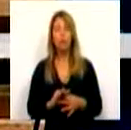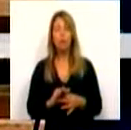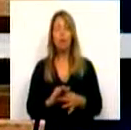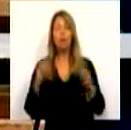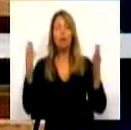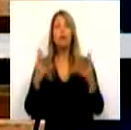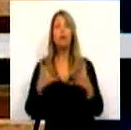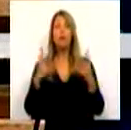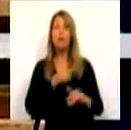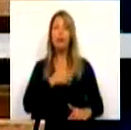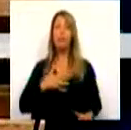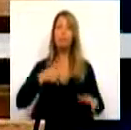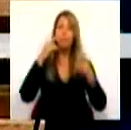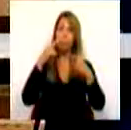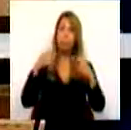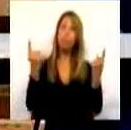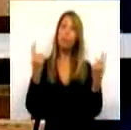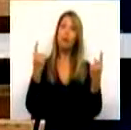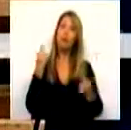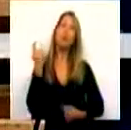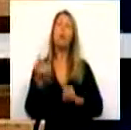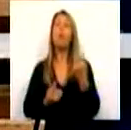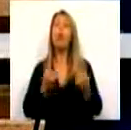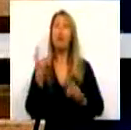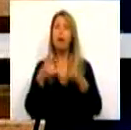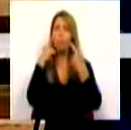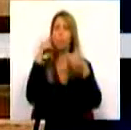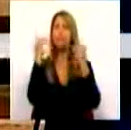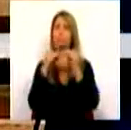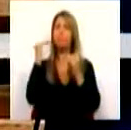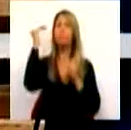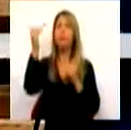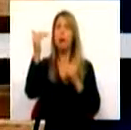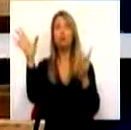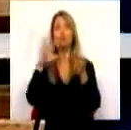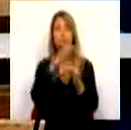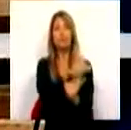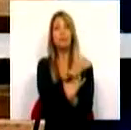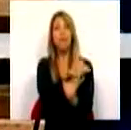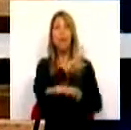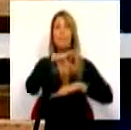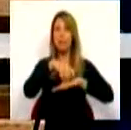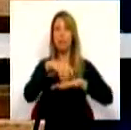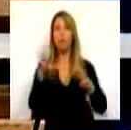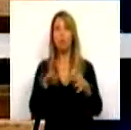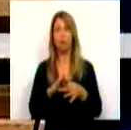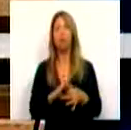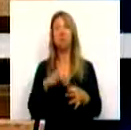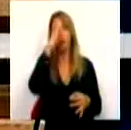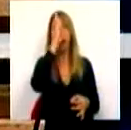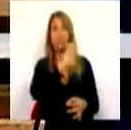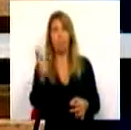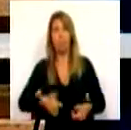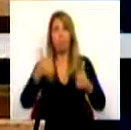aos orçamentos das empresas públicas, com alguma expressão superior no que diz respeito à habitação, embora, como sabem melhor do que eu, boa parte